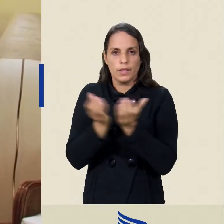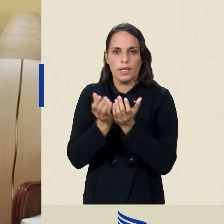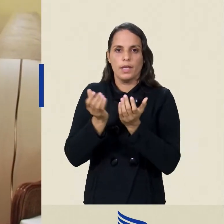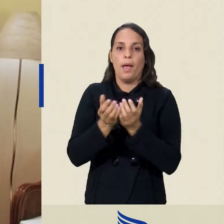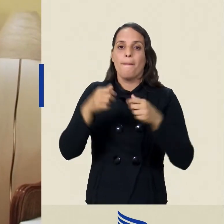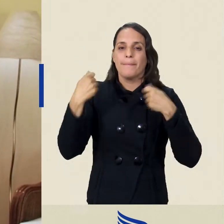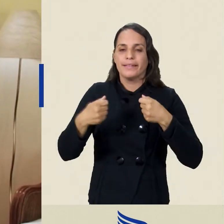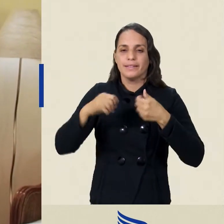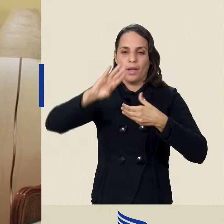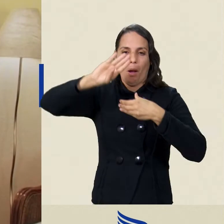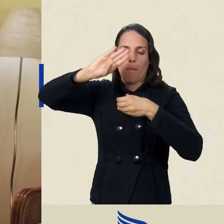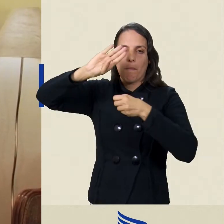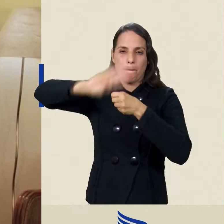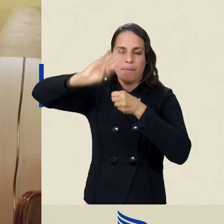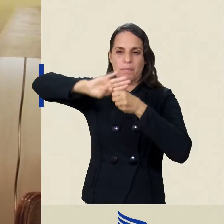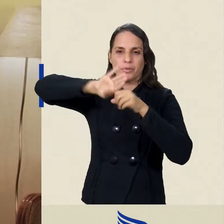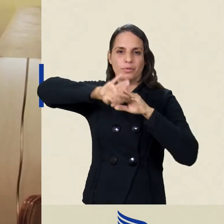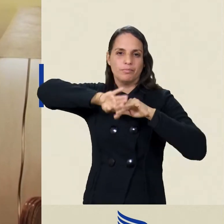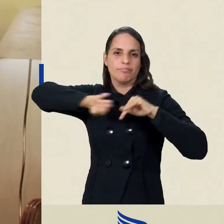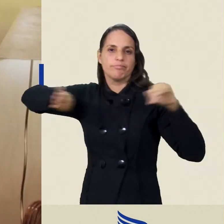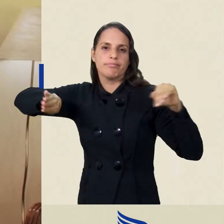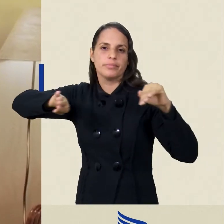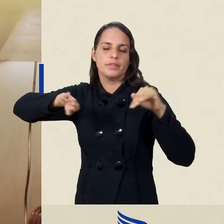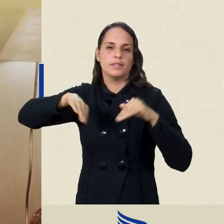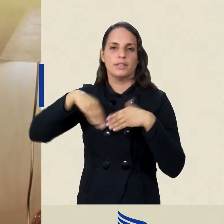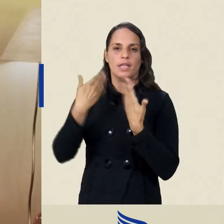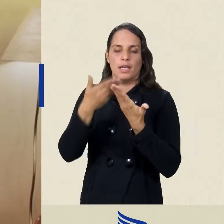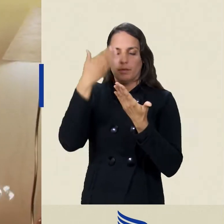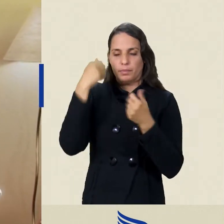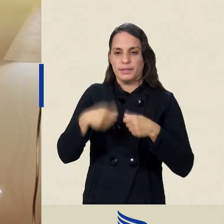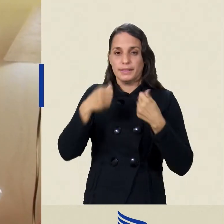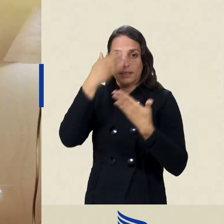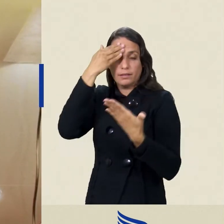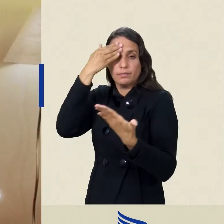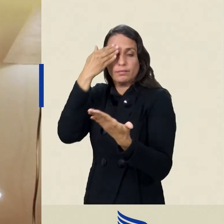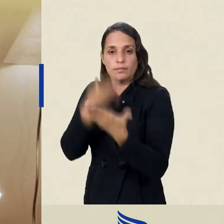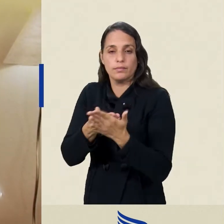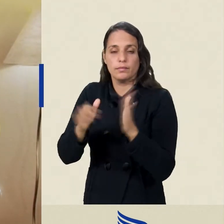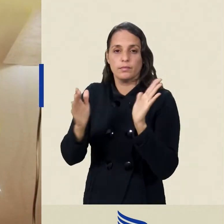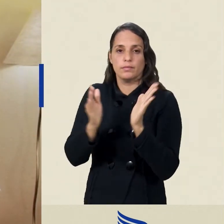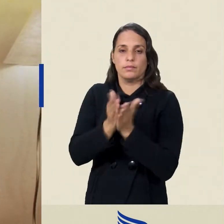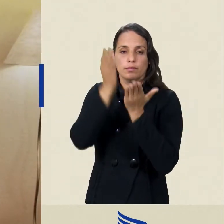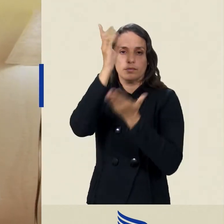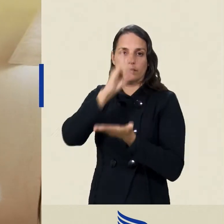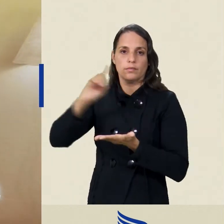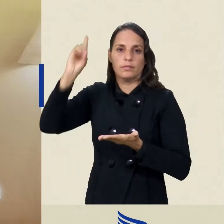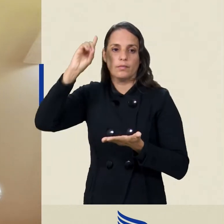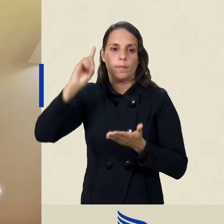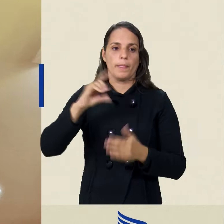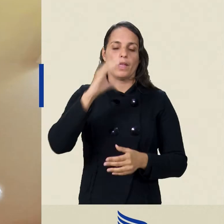saia agora. Atreva-se a crer na Bíblia. Carlos Fichte morreu alguns dias antes do